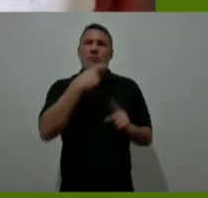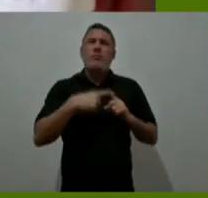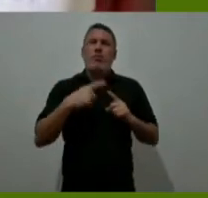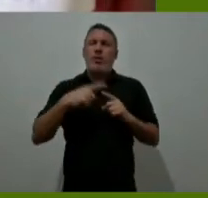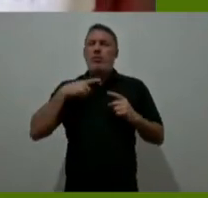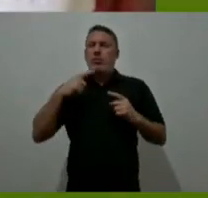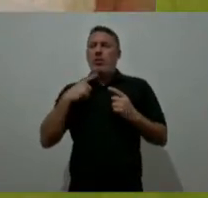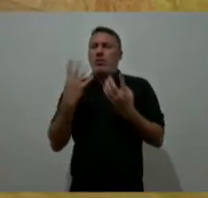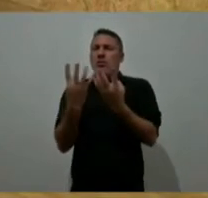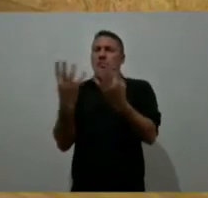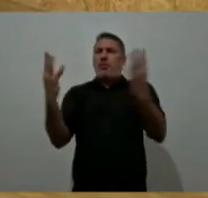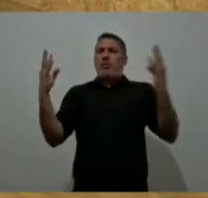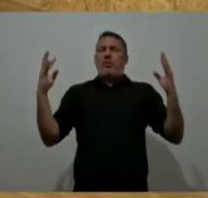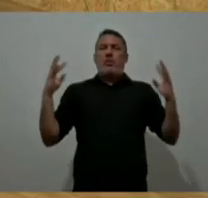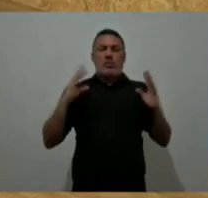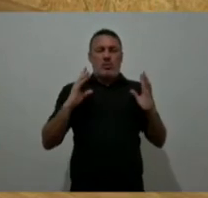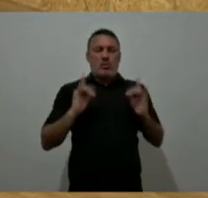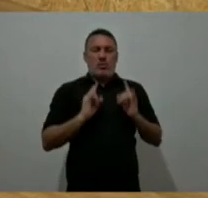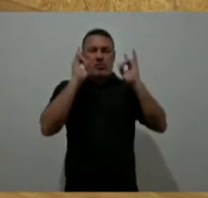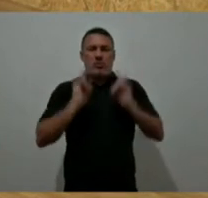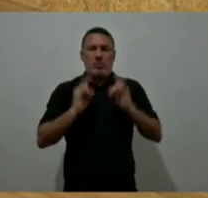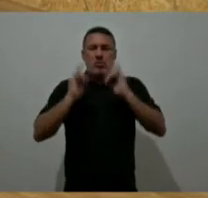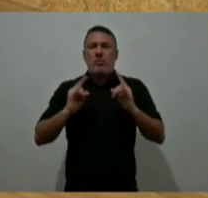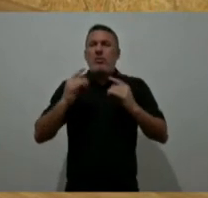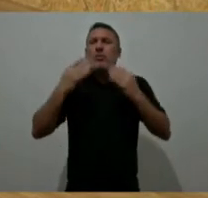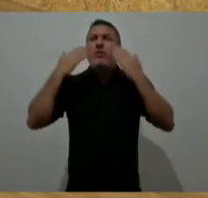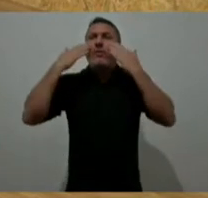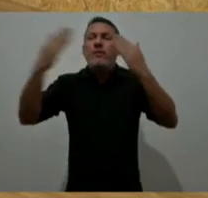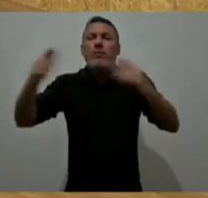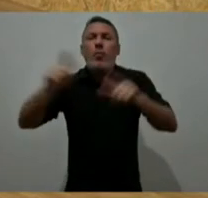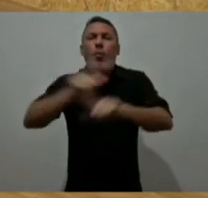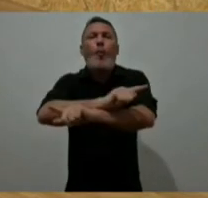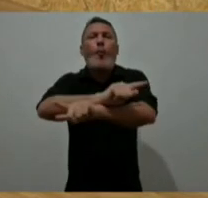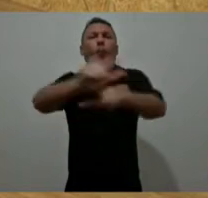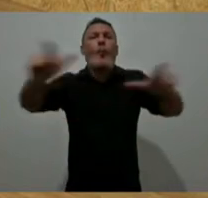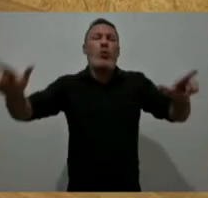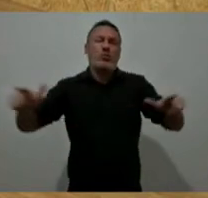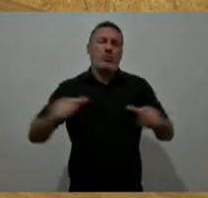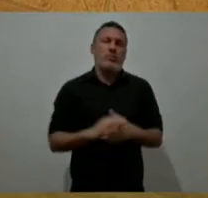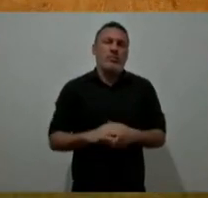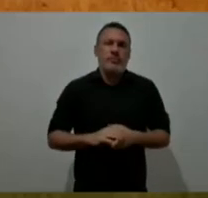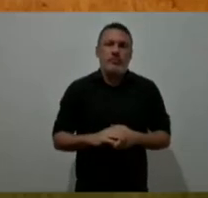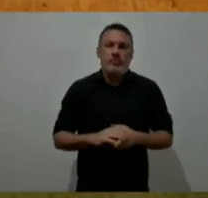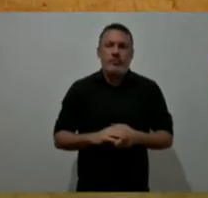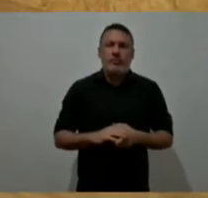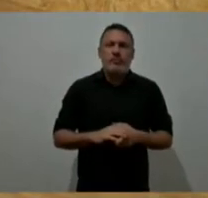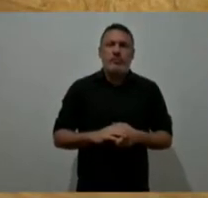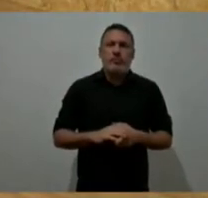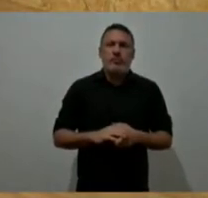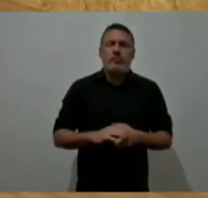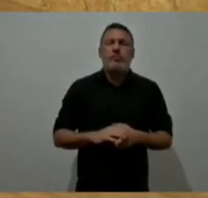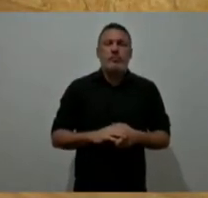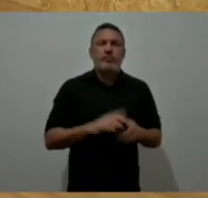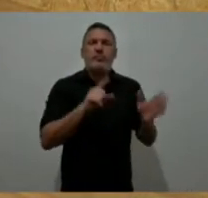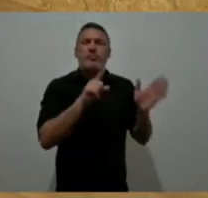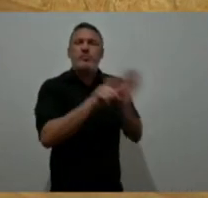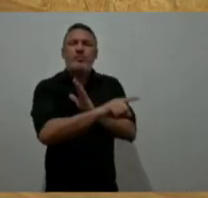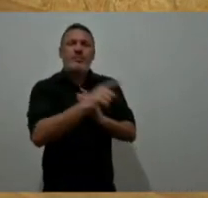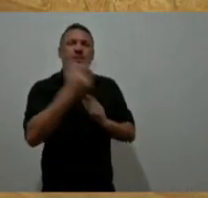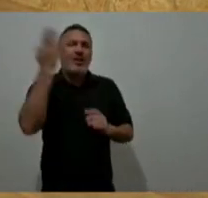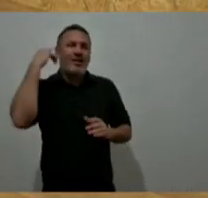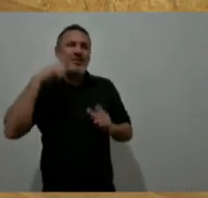deserto ecológico. Bacana, Sebastião. Como o Roxo tinha falado anteriormente, algumas críticas a essa